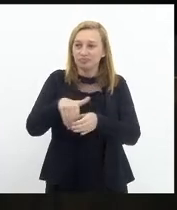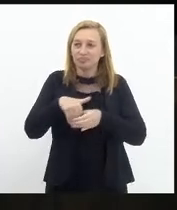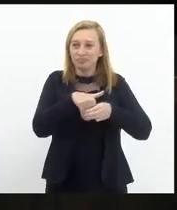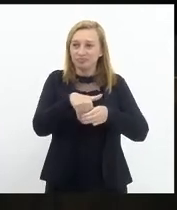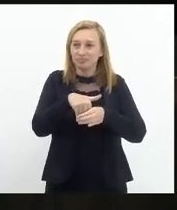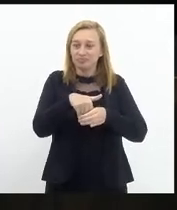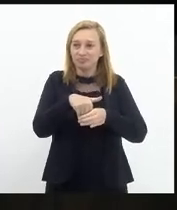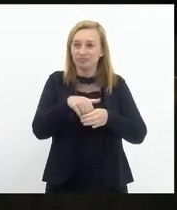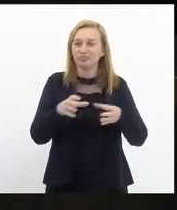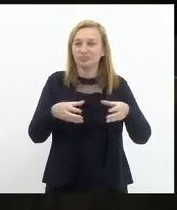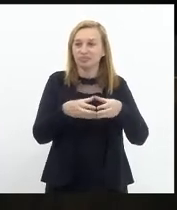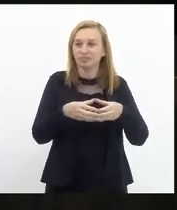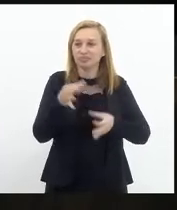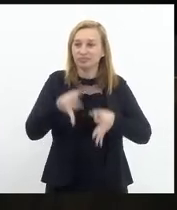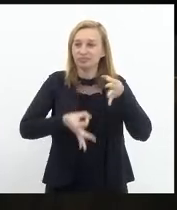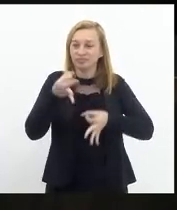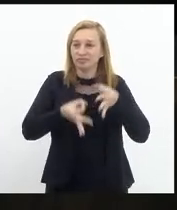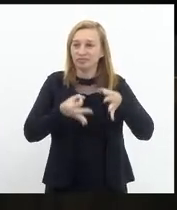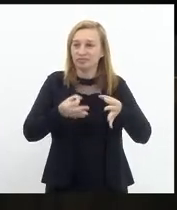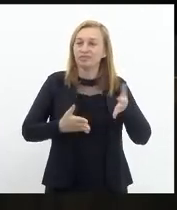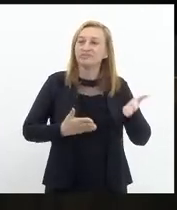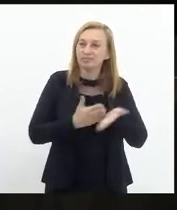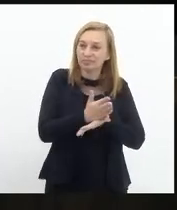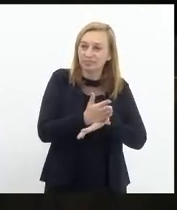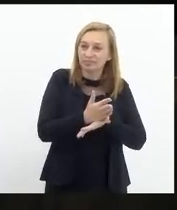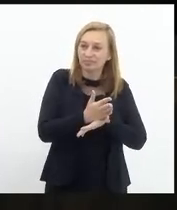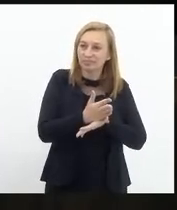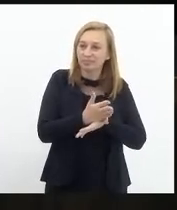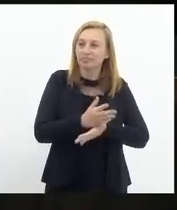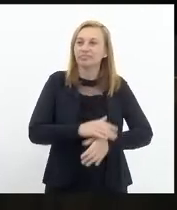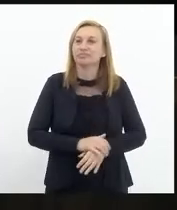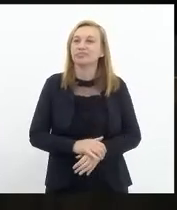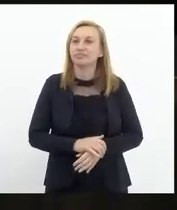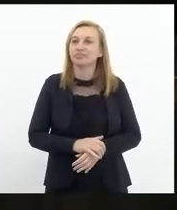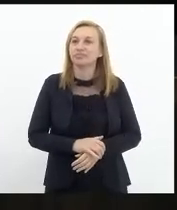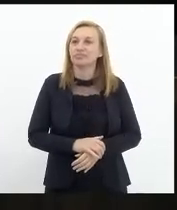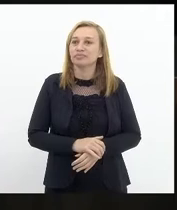votação, o parecer da Comissão de Constituição e Justiça. Os senhores que aprovam, Márcio Comissão, aprovado.